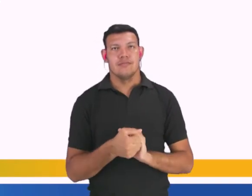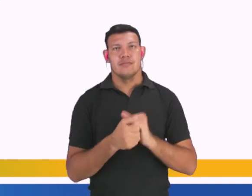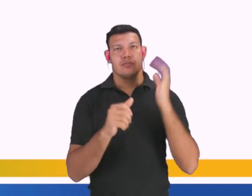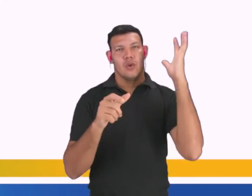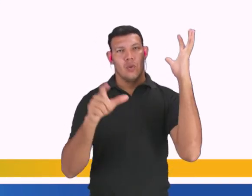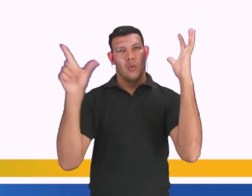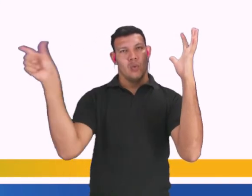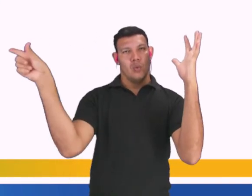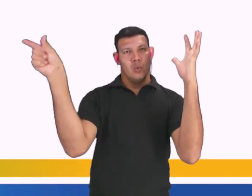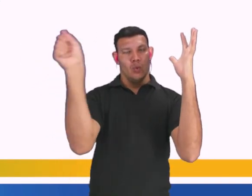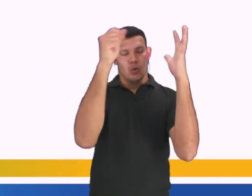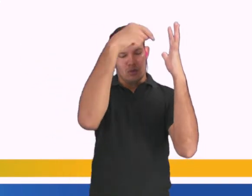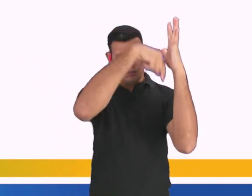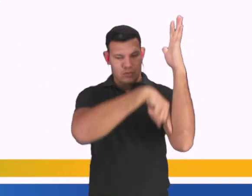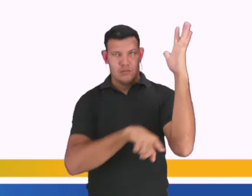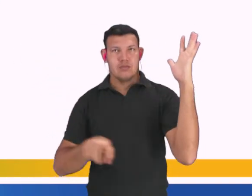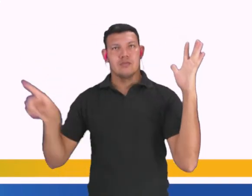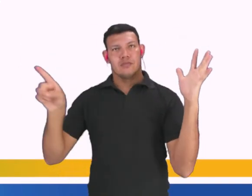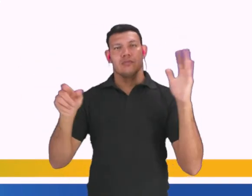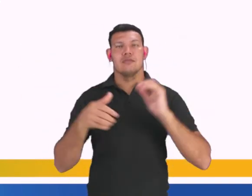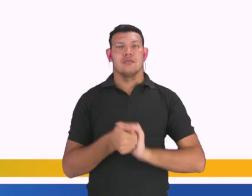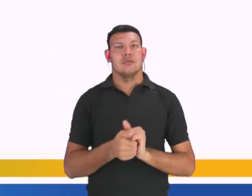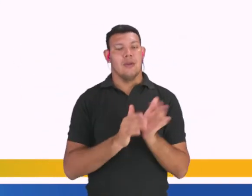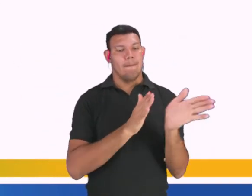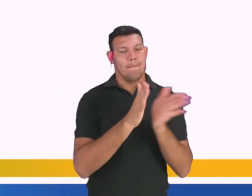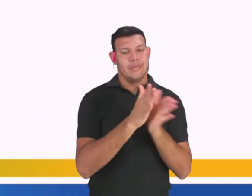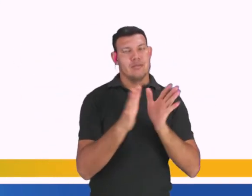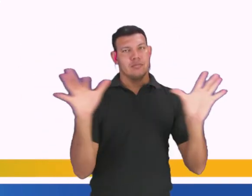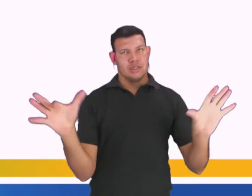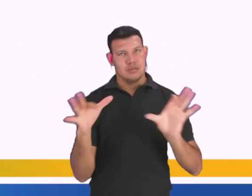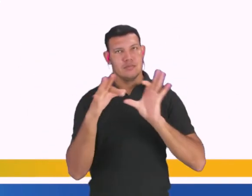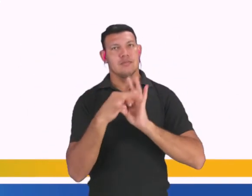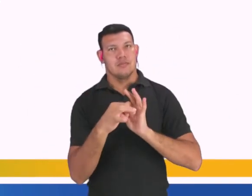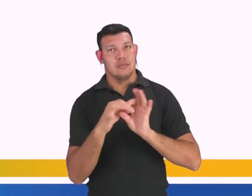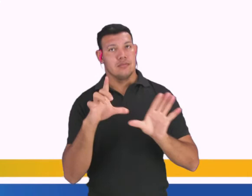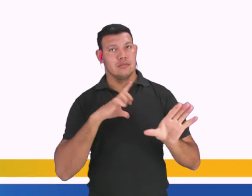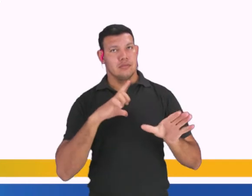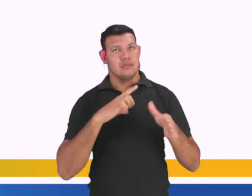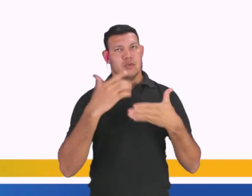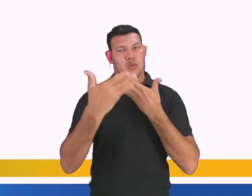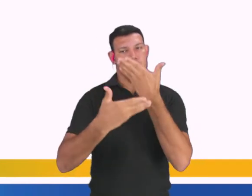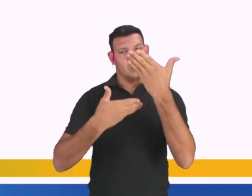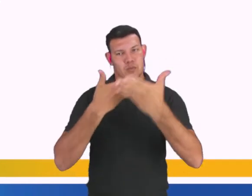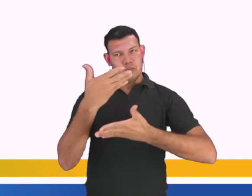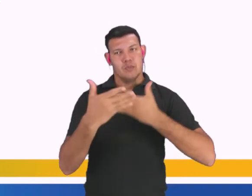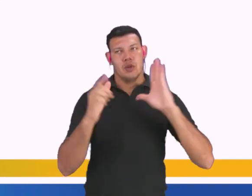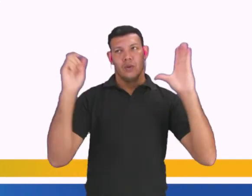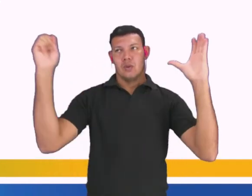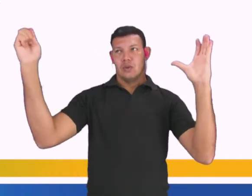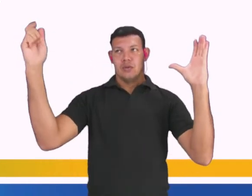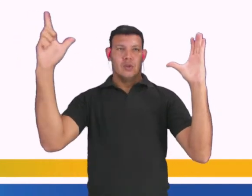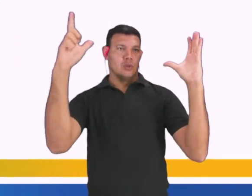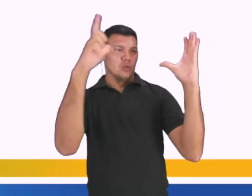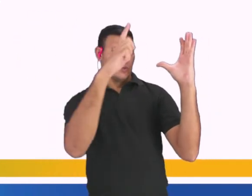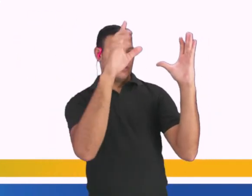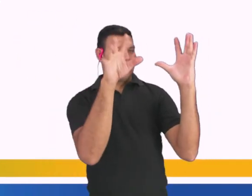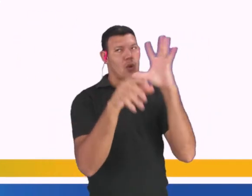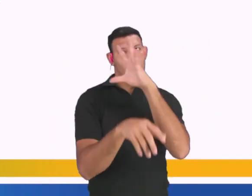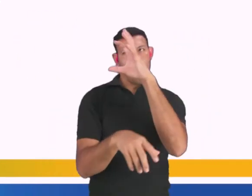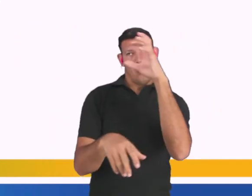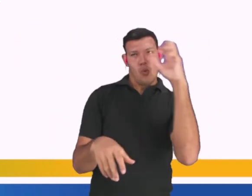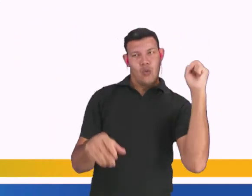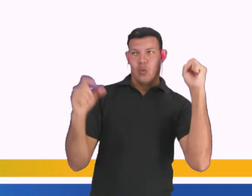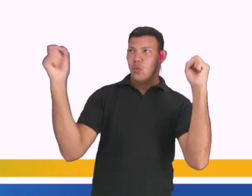está totalmente ligada a esse processo, aonde existe a interação da luz, né? E que ela vai absorver, vai ocorrer